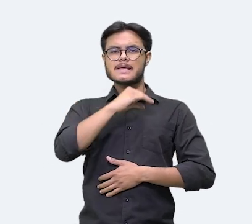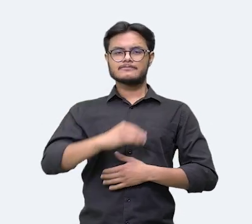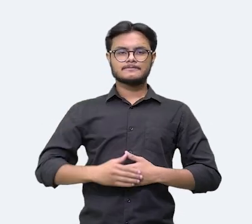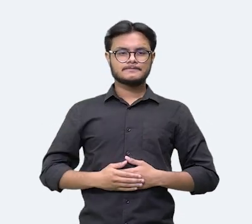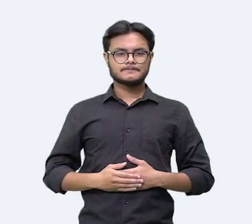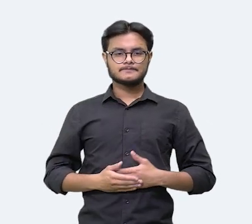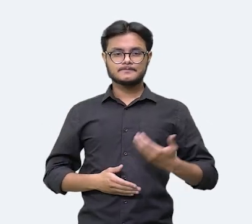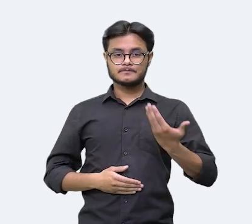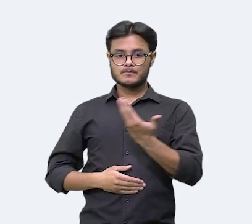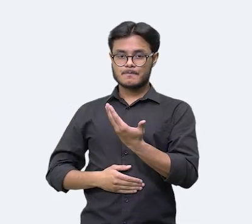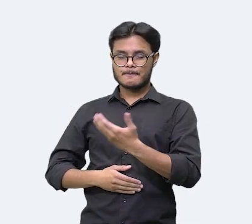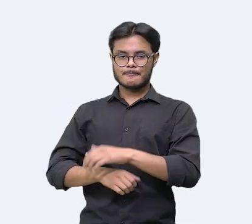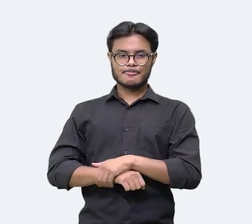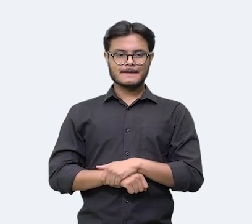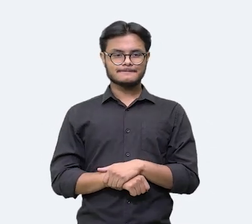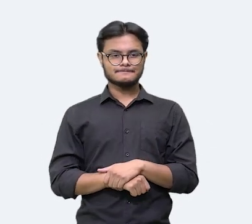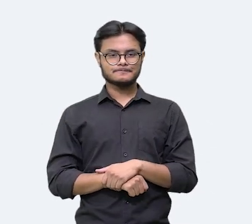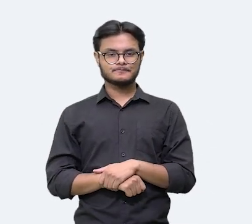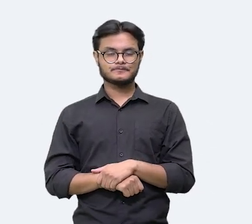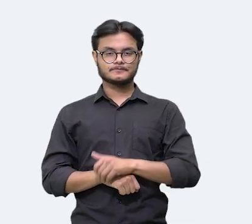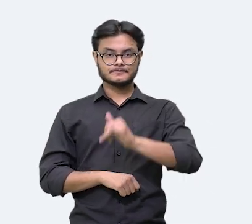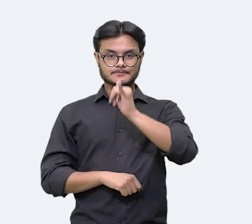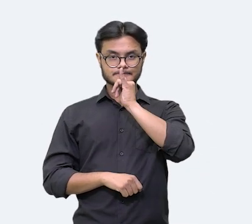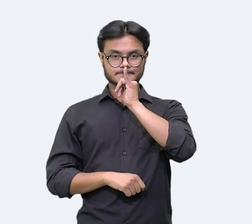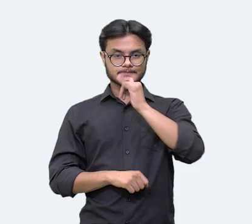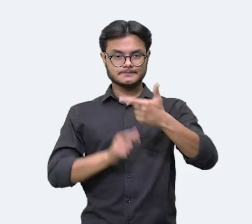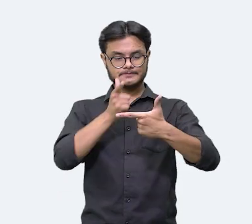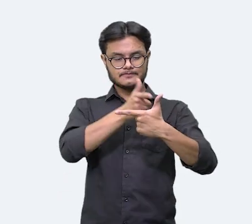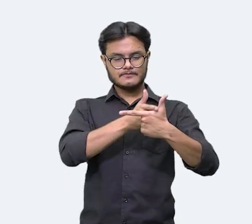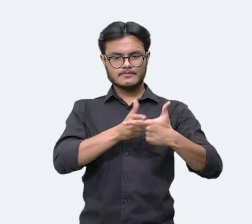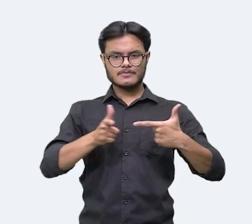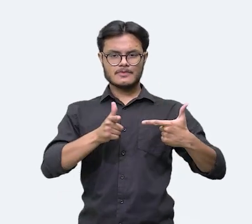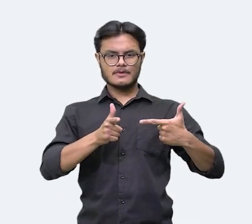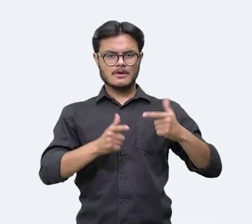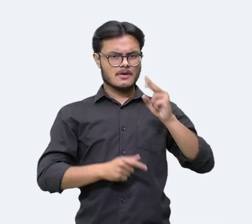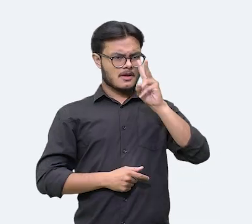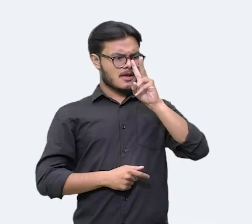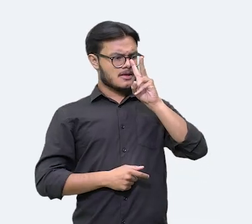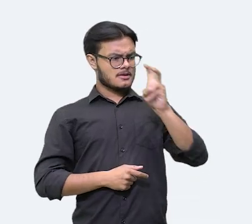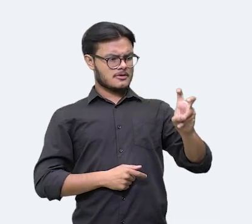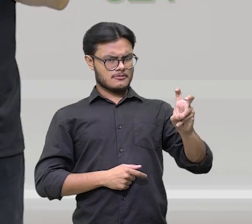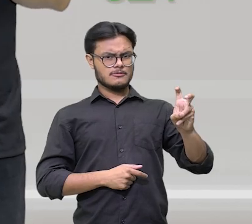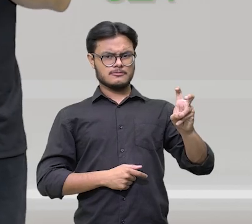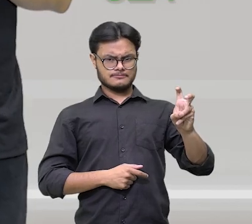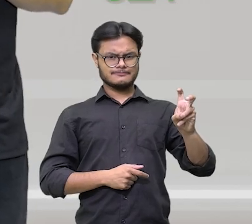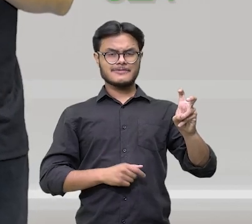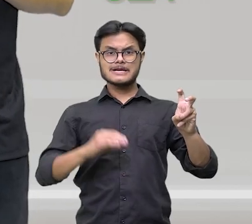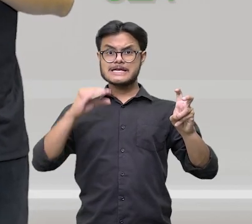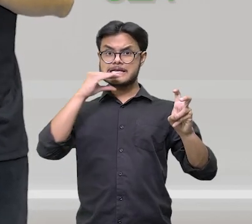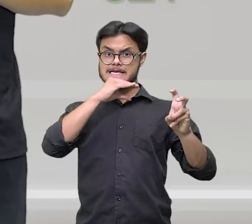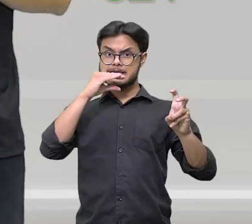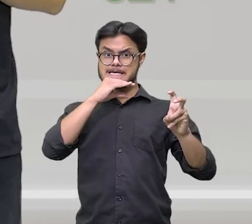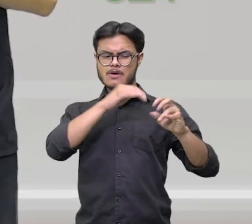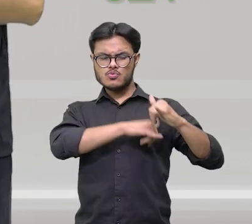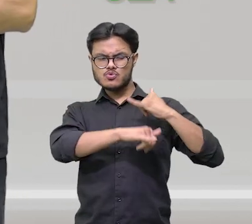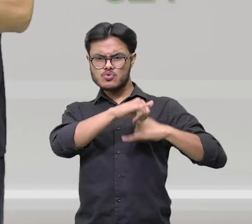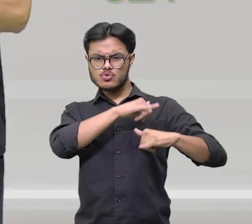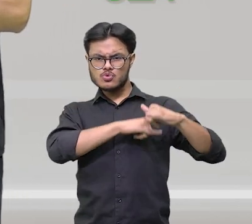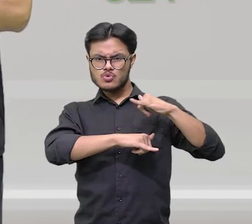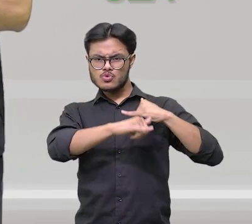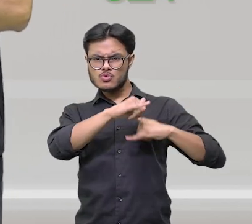temperatura constante, a razão, ou seja, a divisão entre a tensão e a intensidade de corrente elétrica é